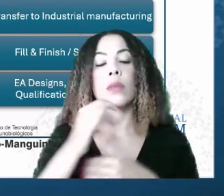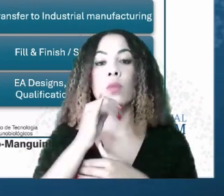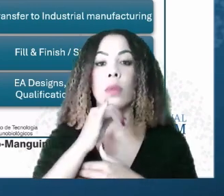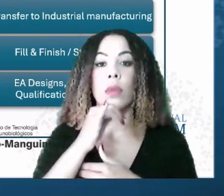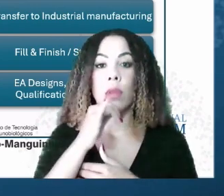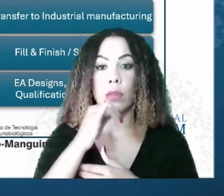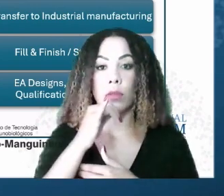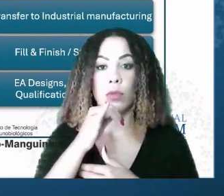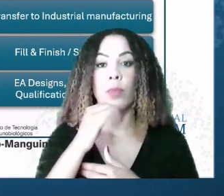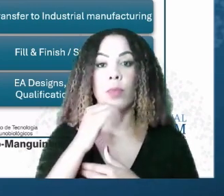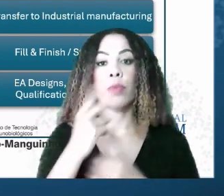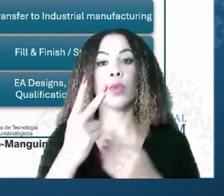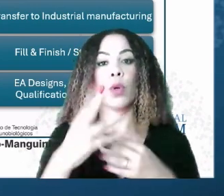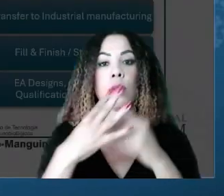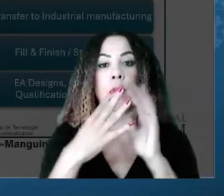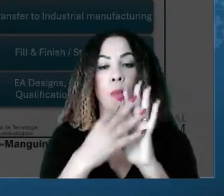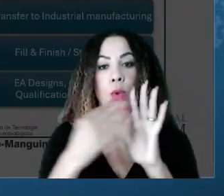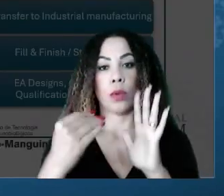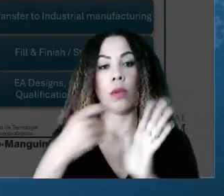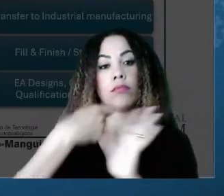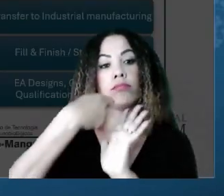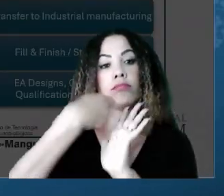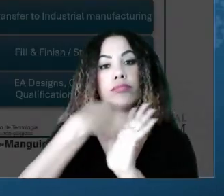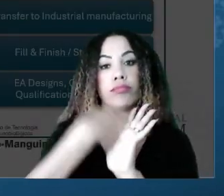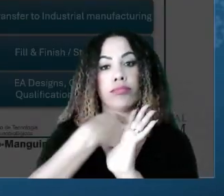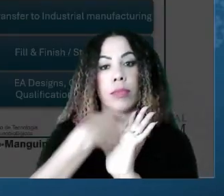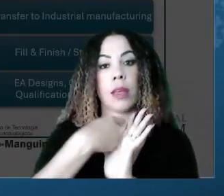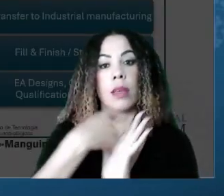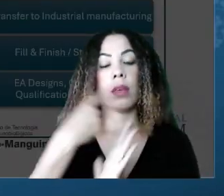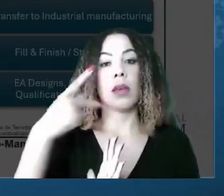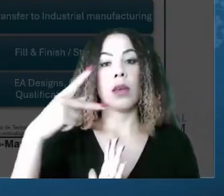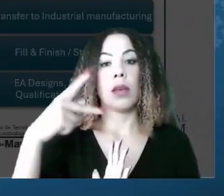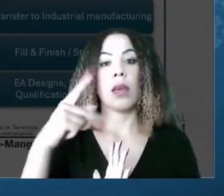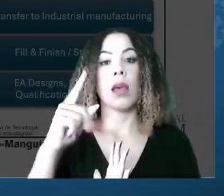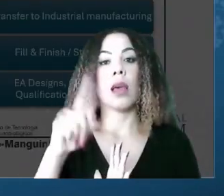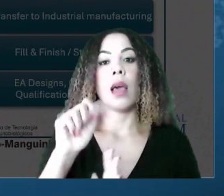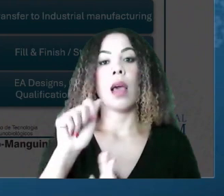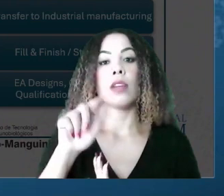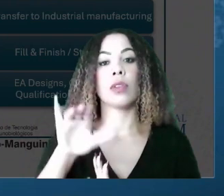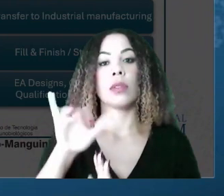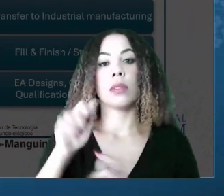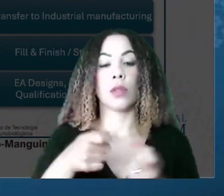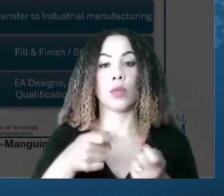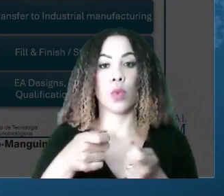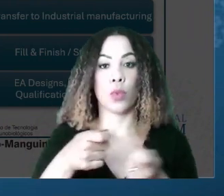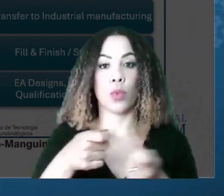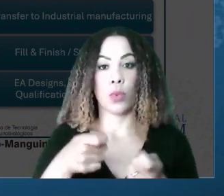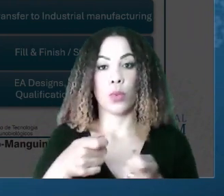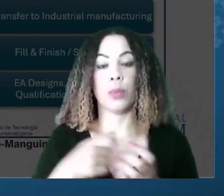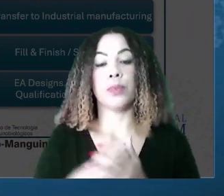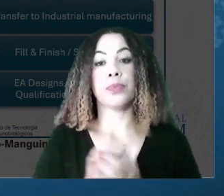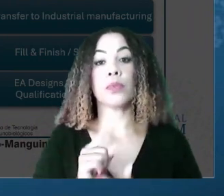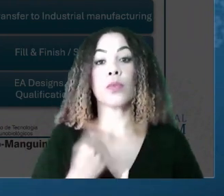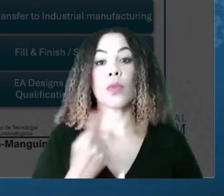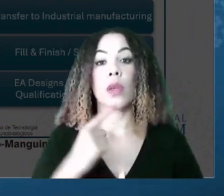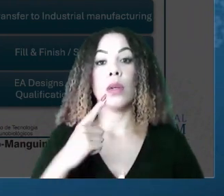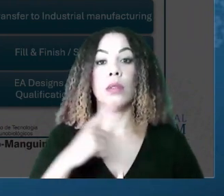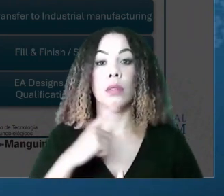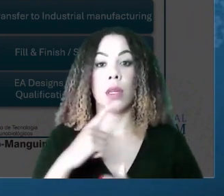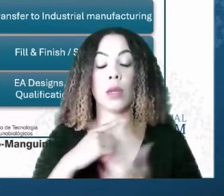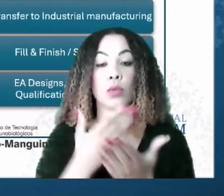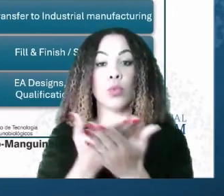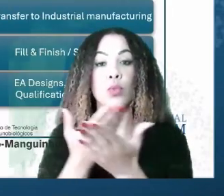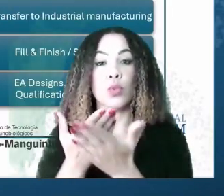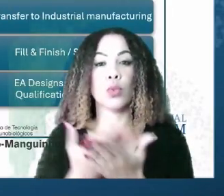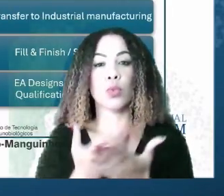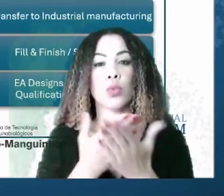2 modelos exigidos pela nossa agência reguladora. Nós estamos com os estudos